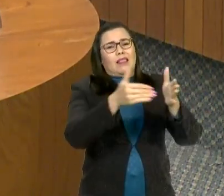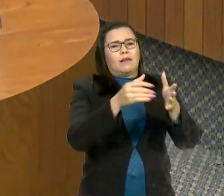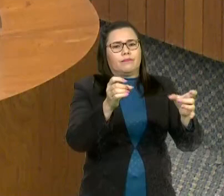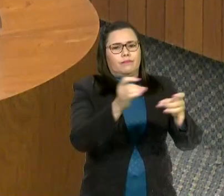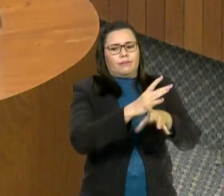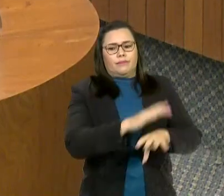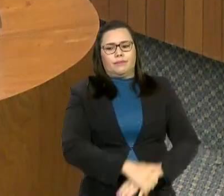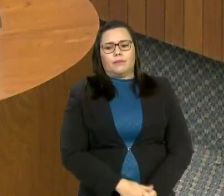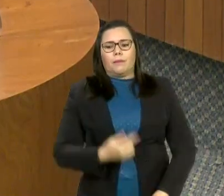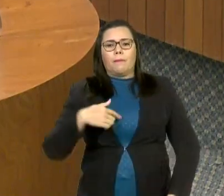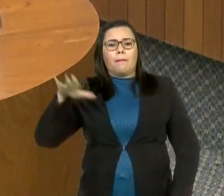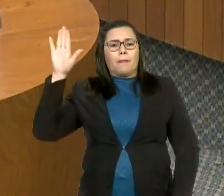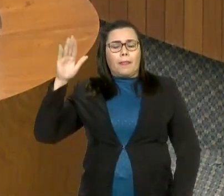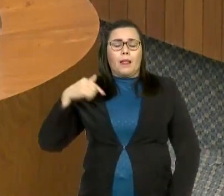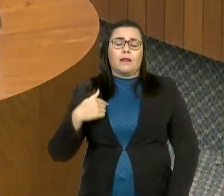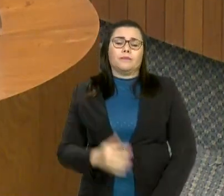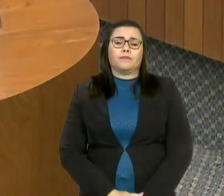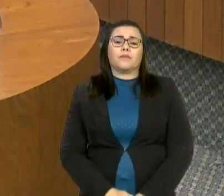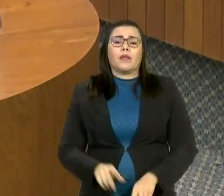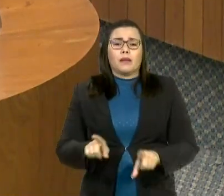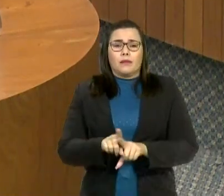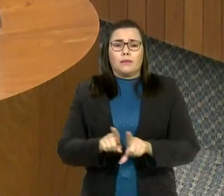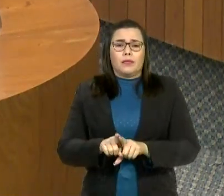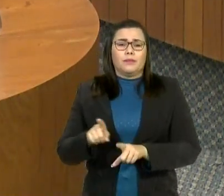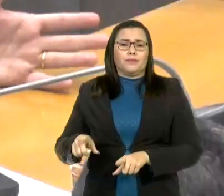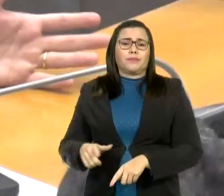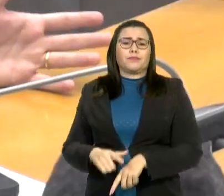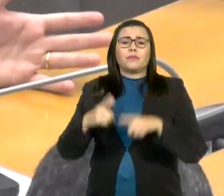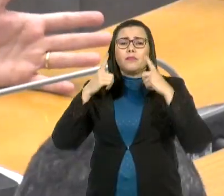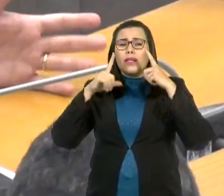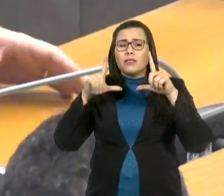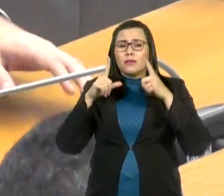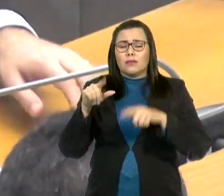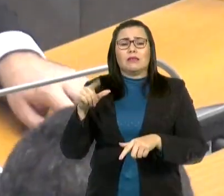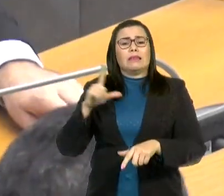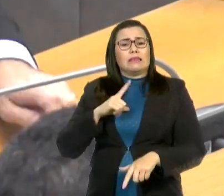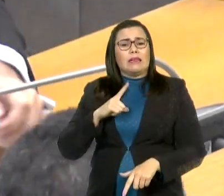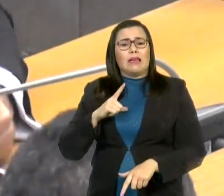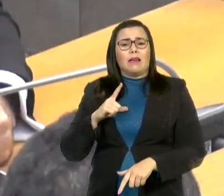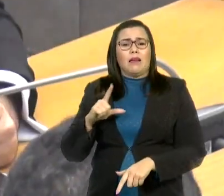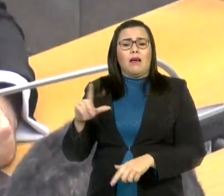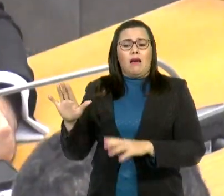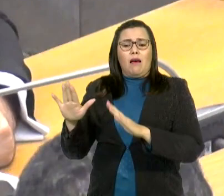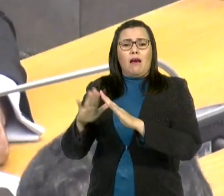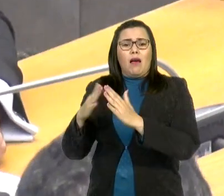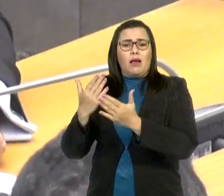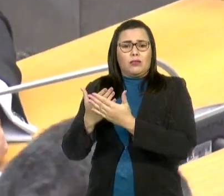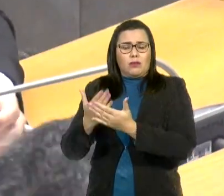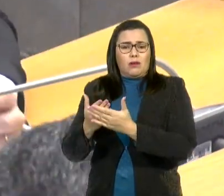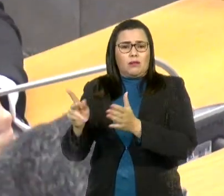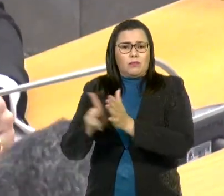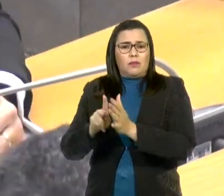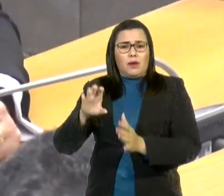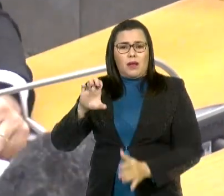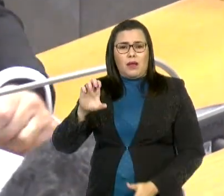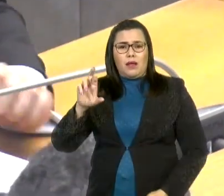uma creche que estava há tempos sem ter